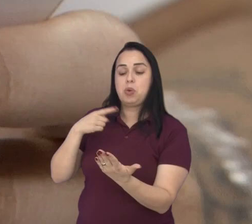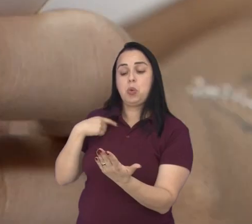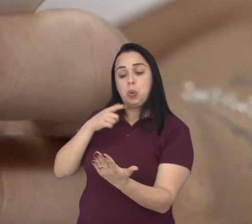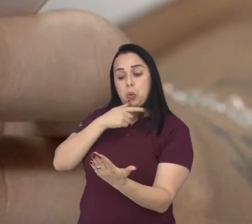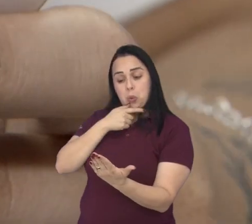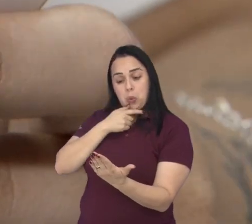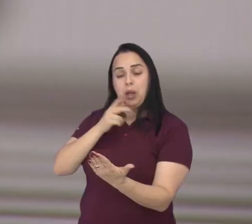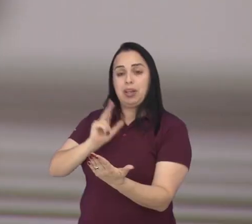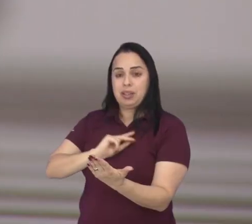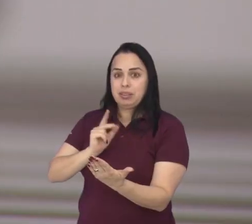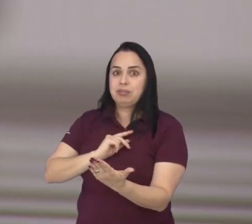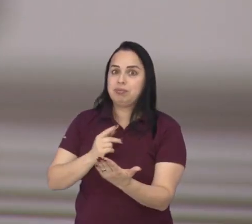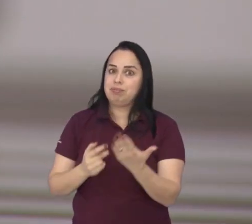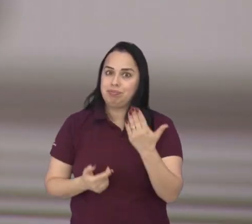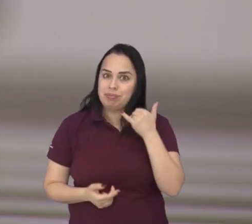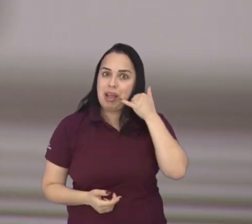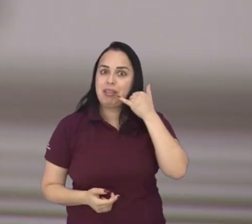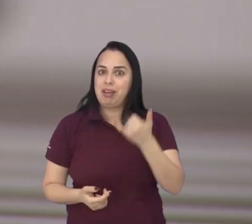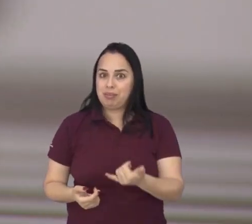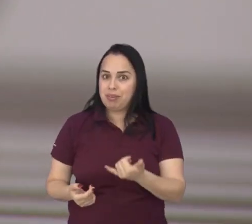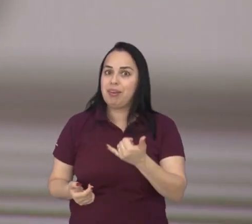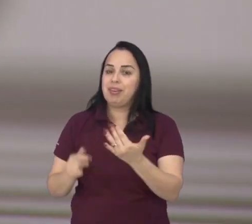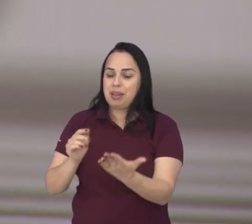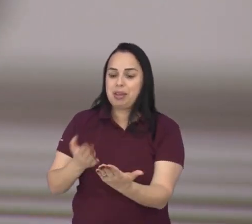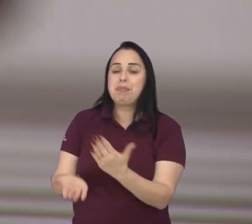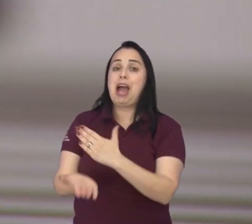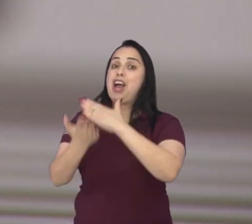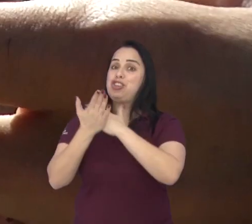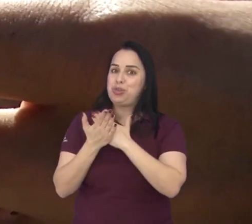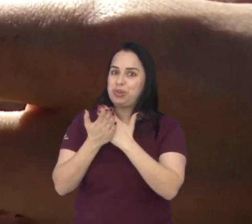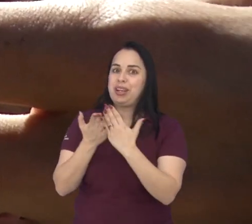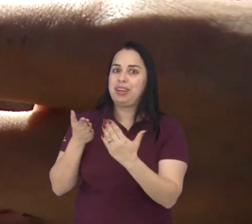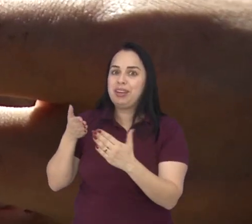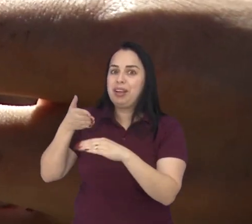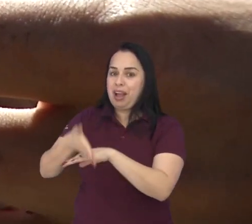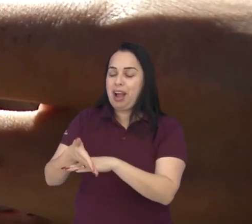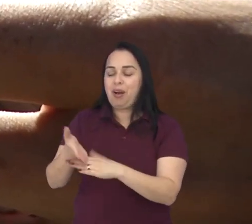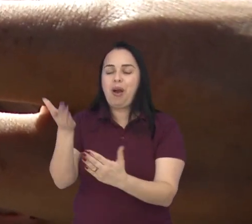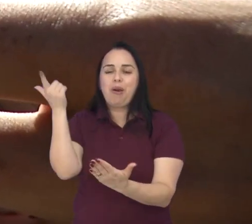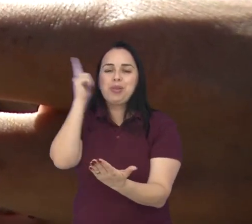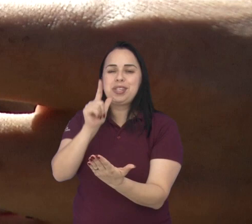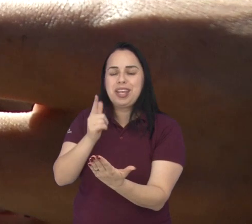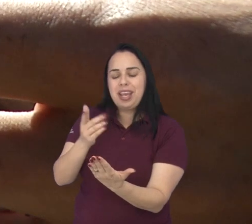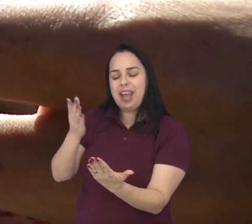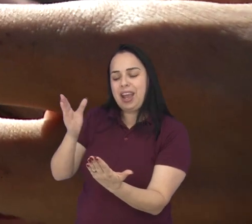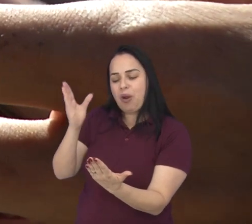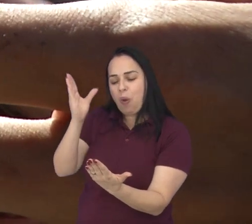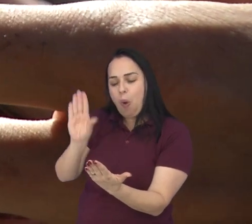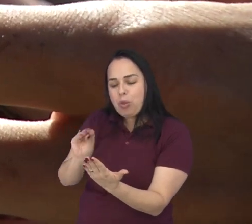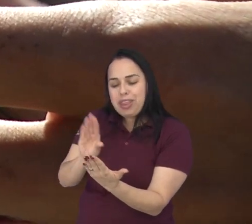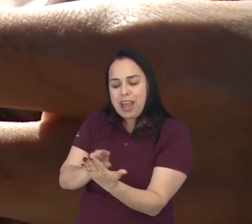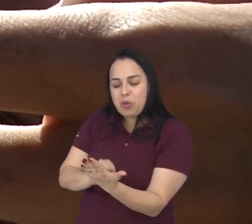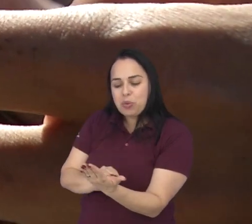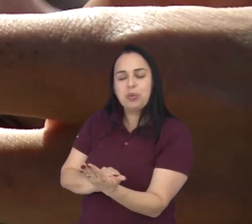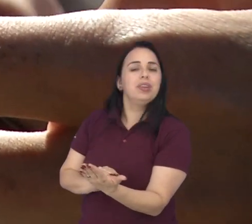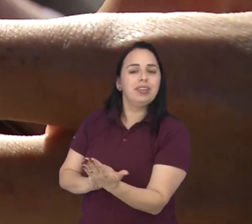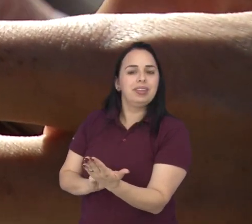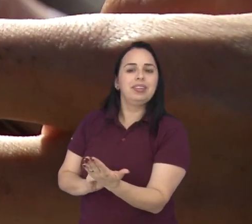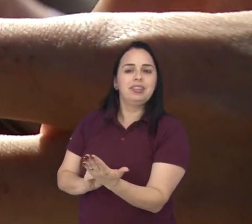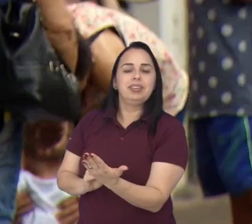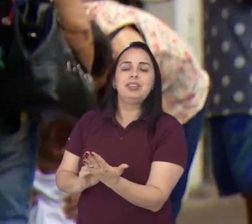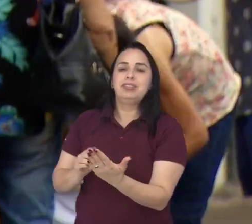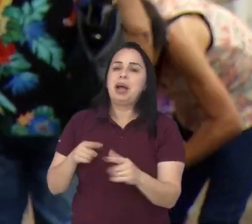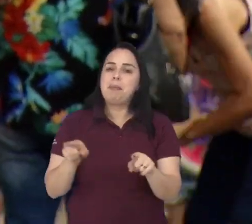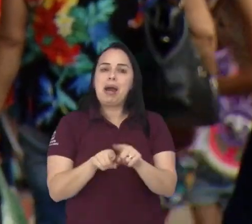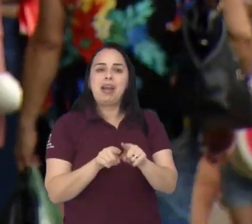o entretenimento. Os smartphones foram criados para facilitar o acesso a conteúdos diversos e encurtar